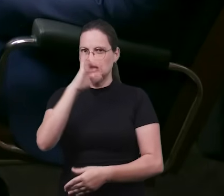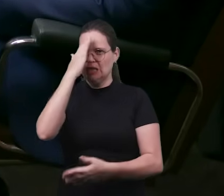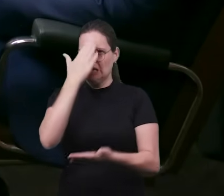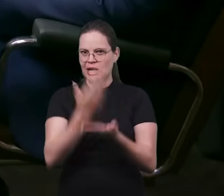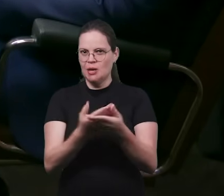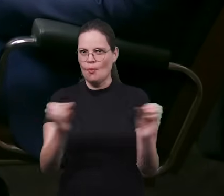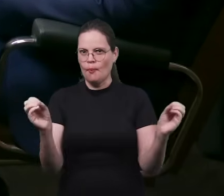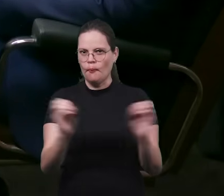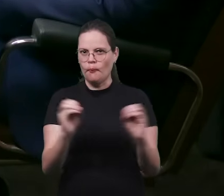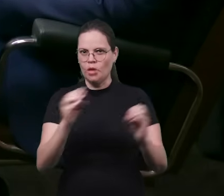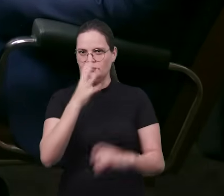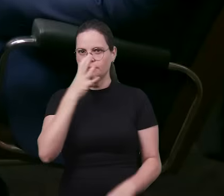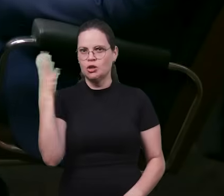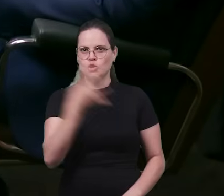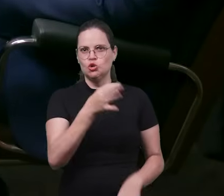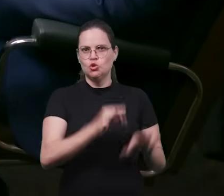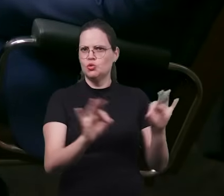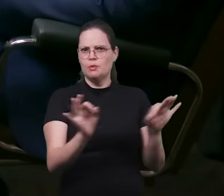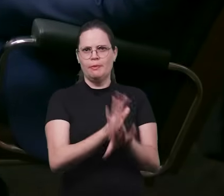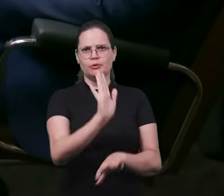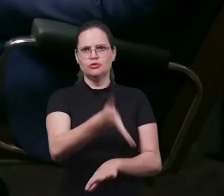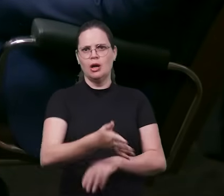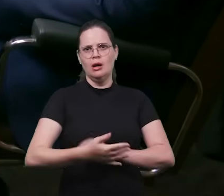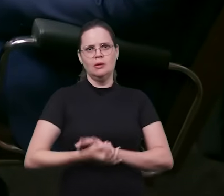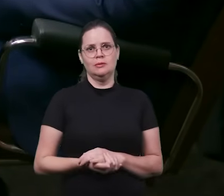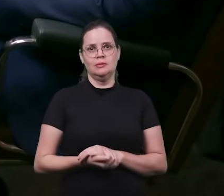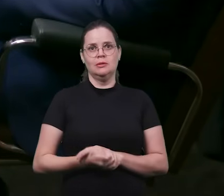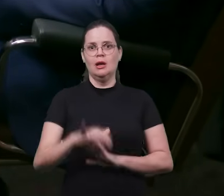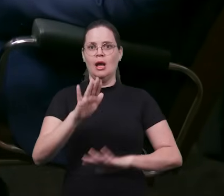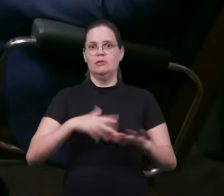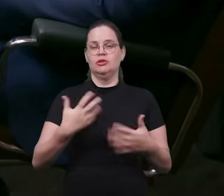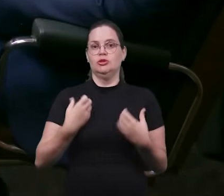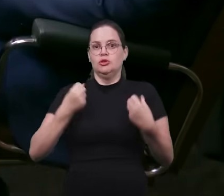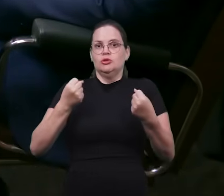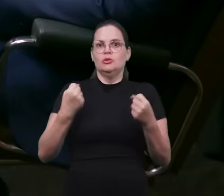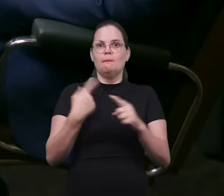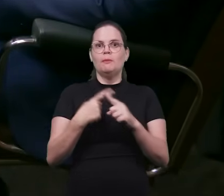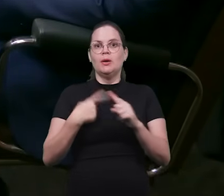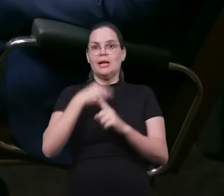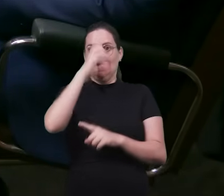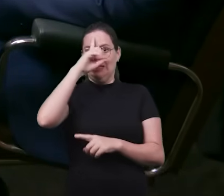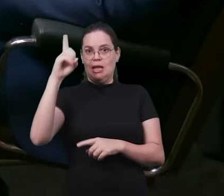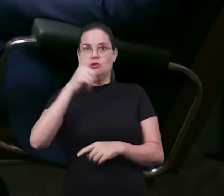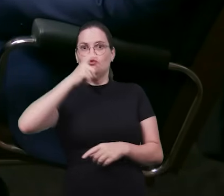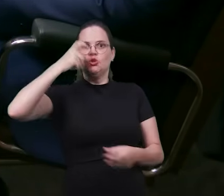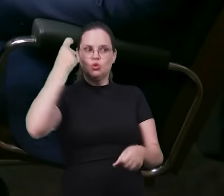condenado. Essa é a verdade que está aqui, que a gente lê, que às vezes assusta. Porque Deus tratou os midianitas com